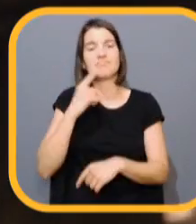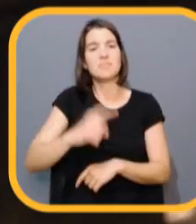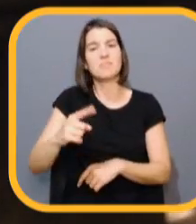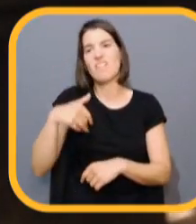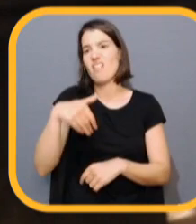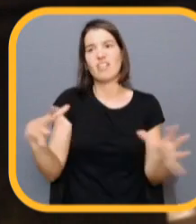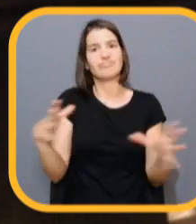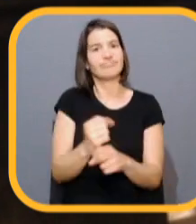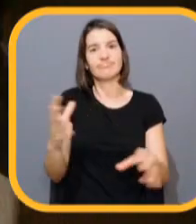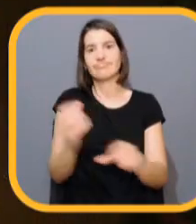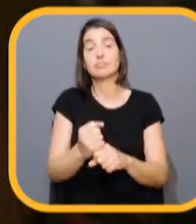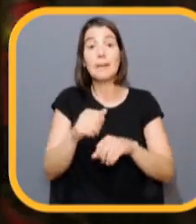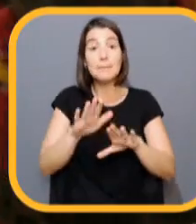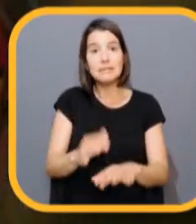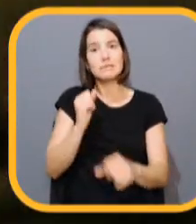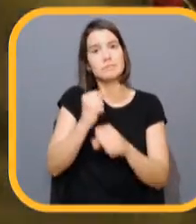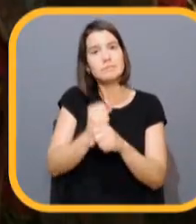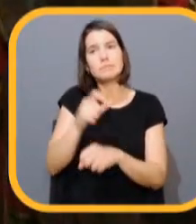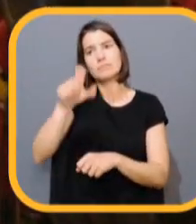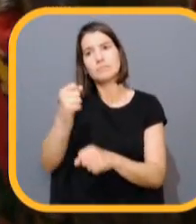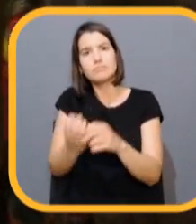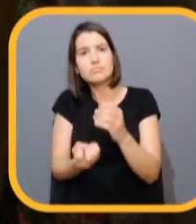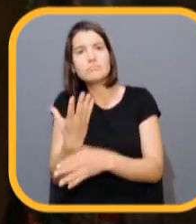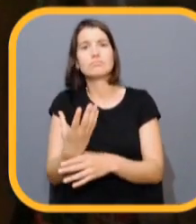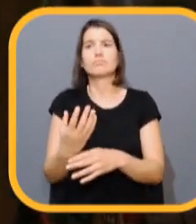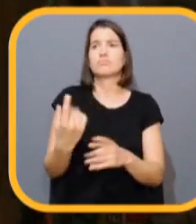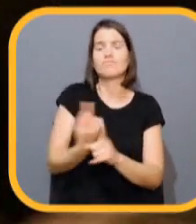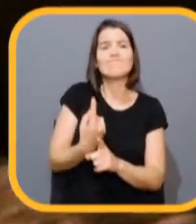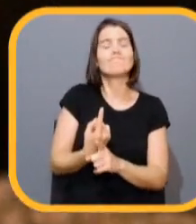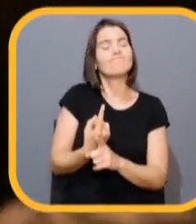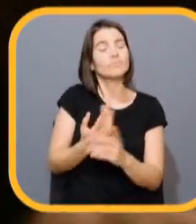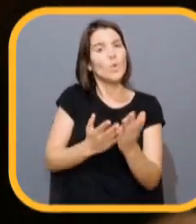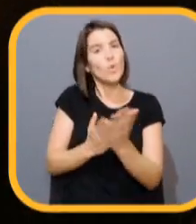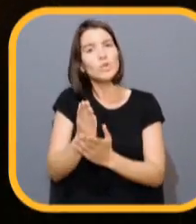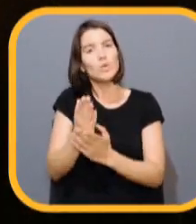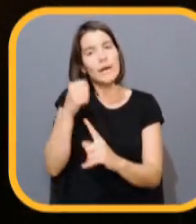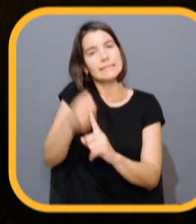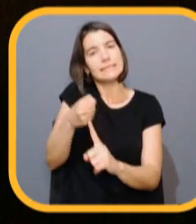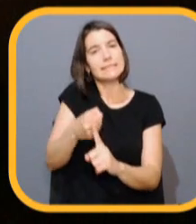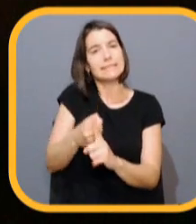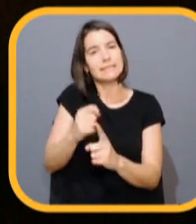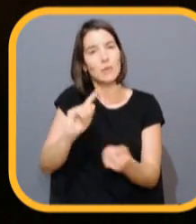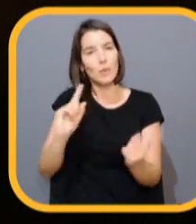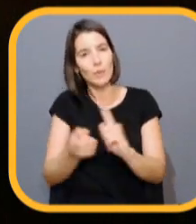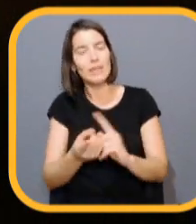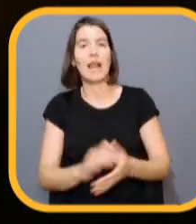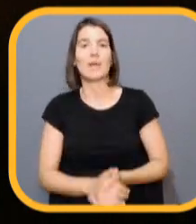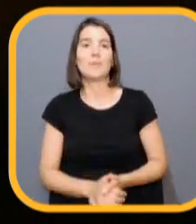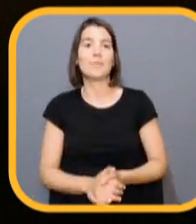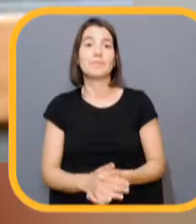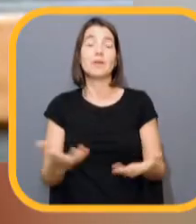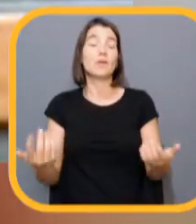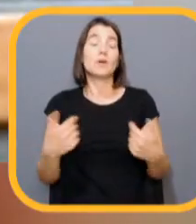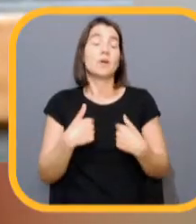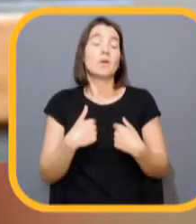foi anunciada várias vezes, mas as obras, os seus autores e produtores continuam a contrariar esses presságios. Portanto, eu